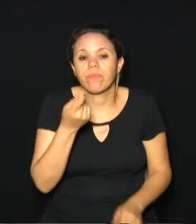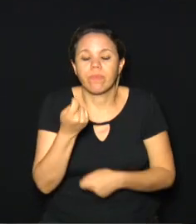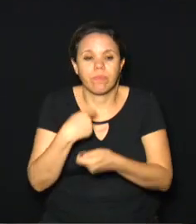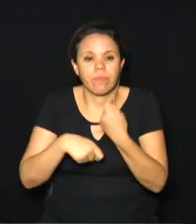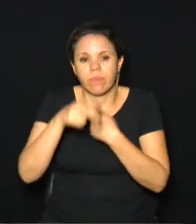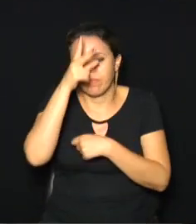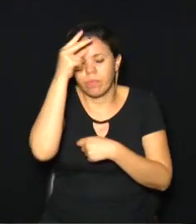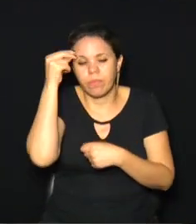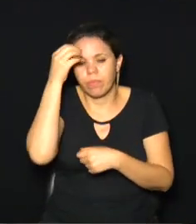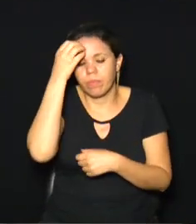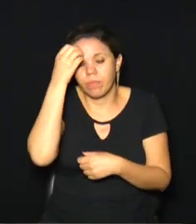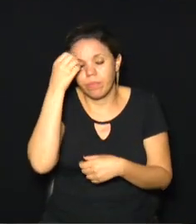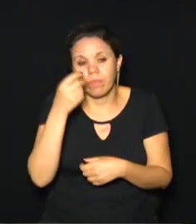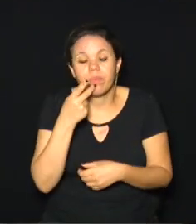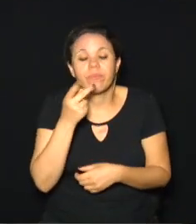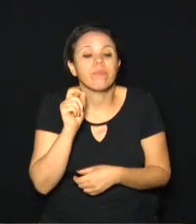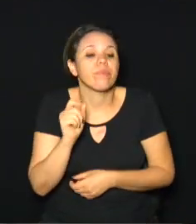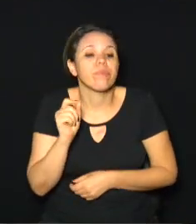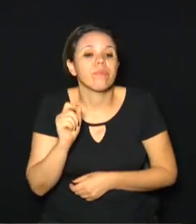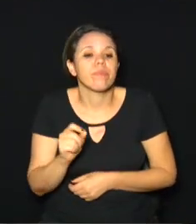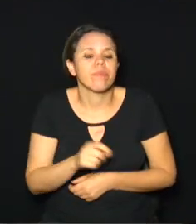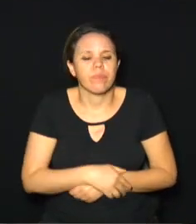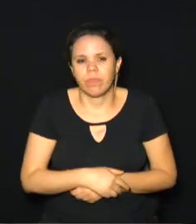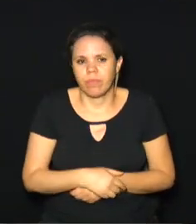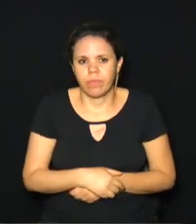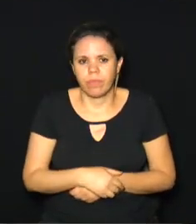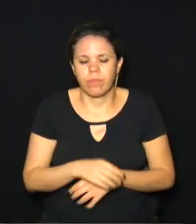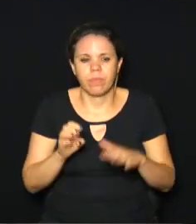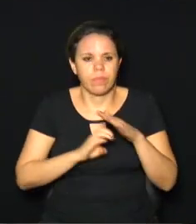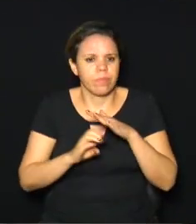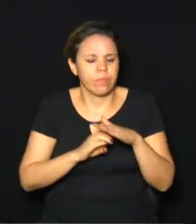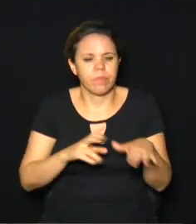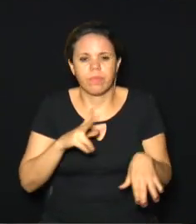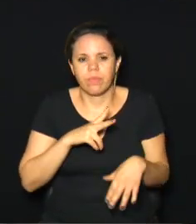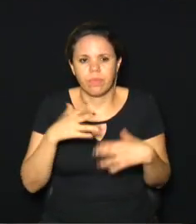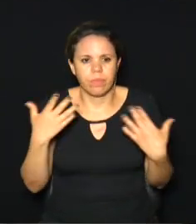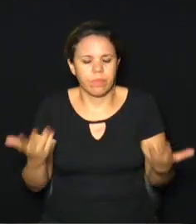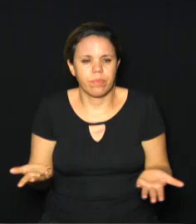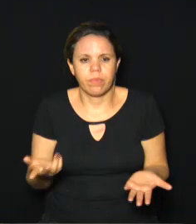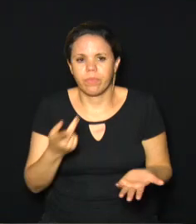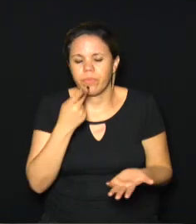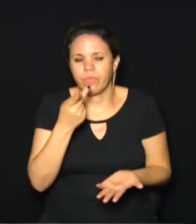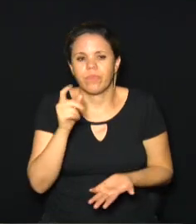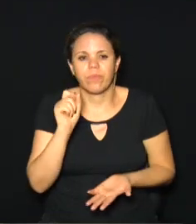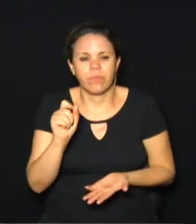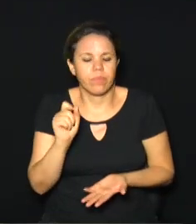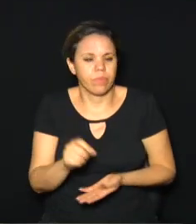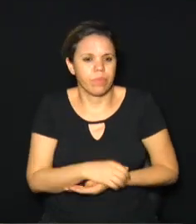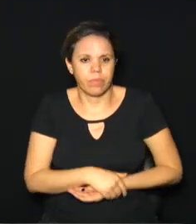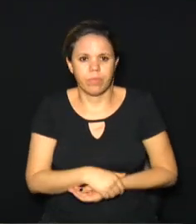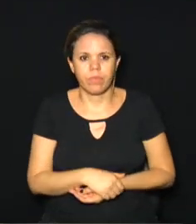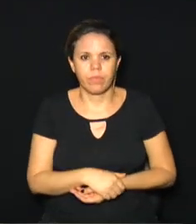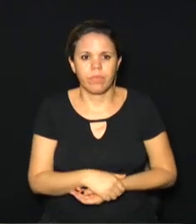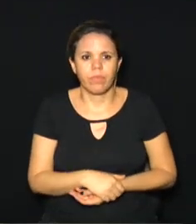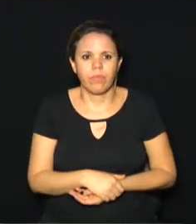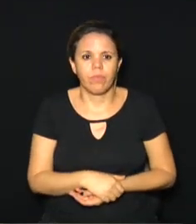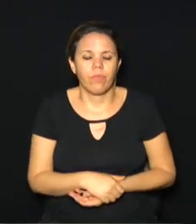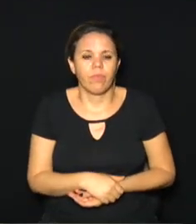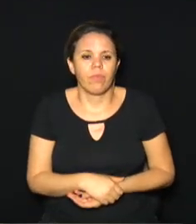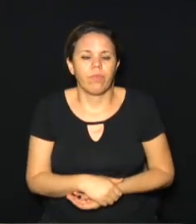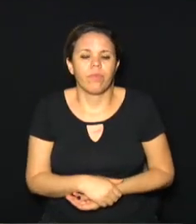administração pública, né? Nós estamos falando aí de uma empresa privada, né? Estamos falando de uma situação que, né?